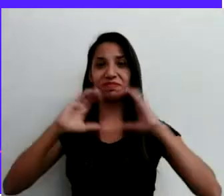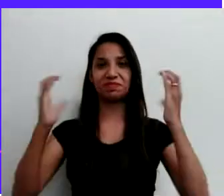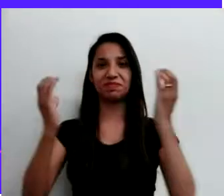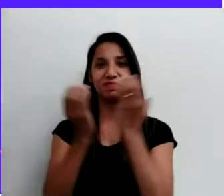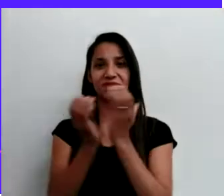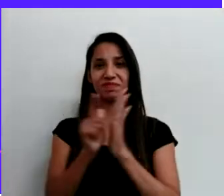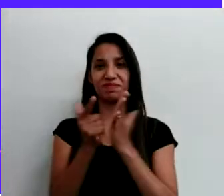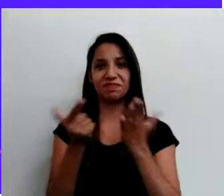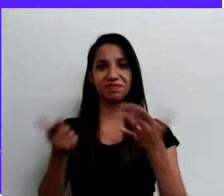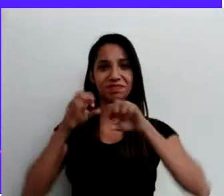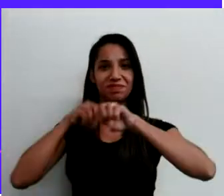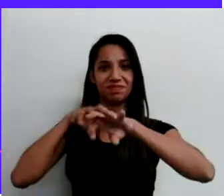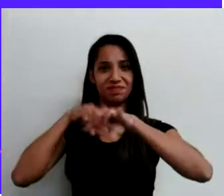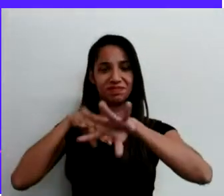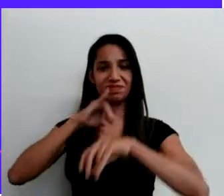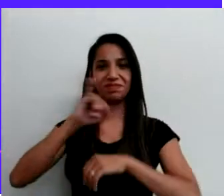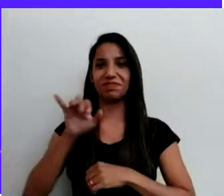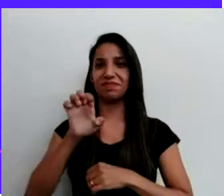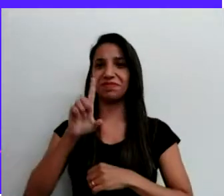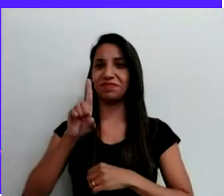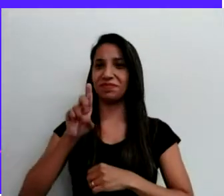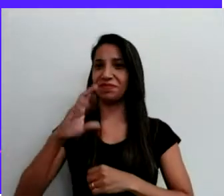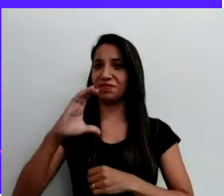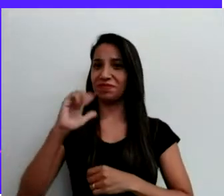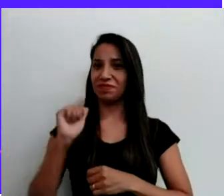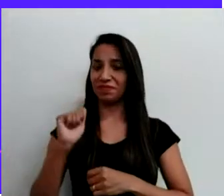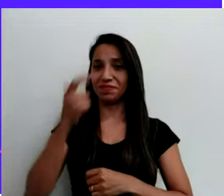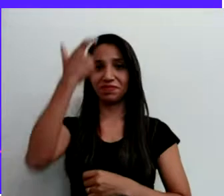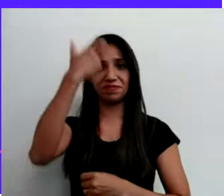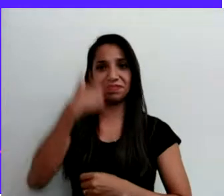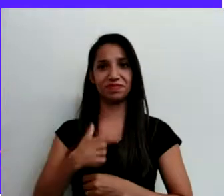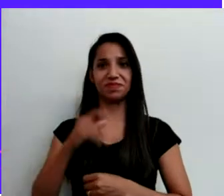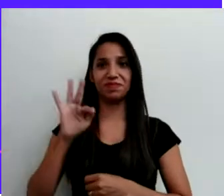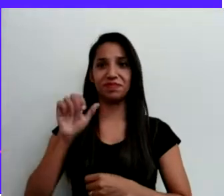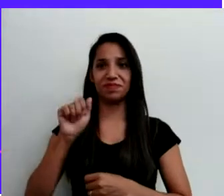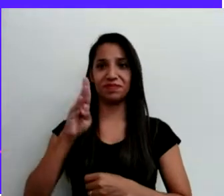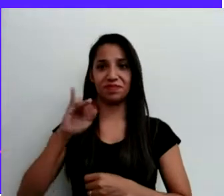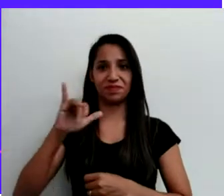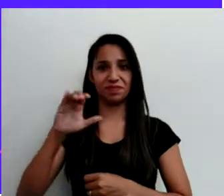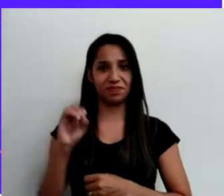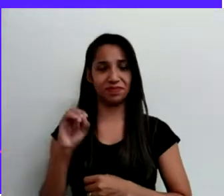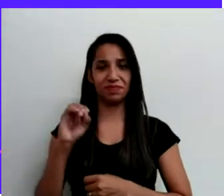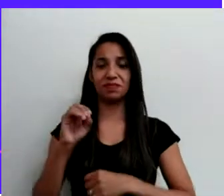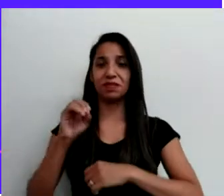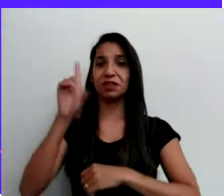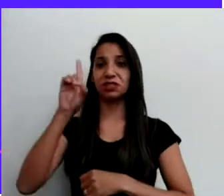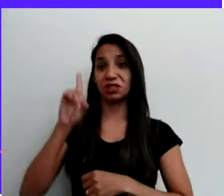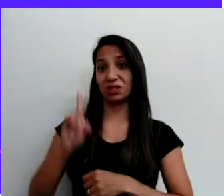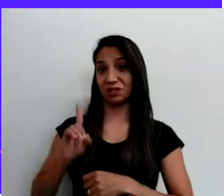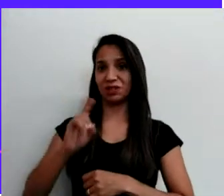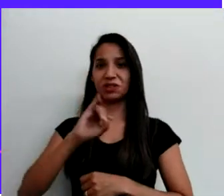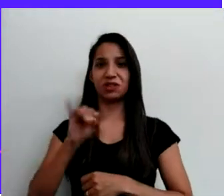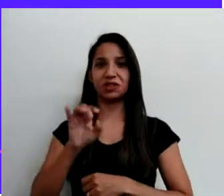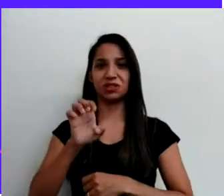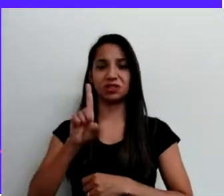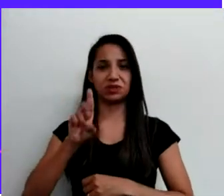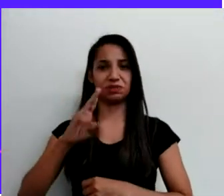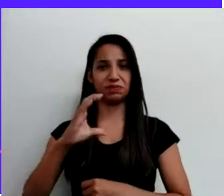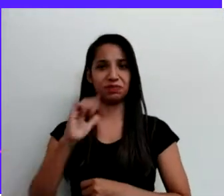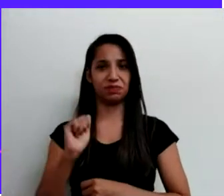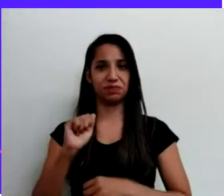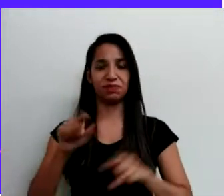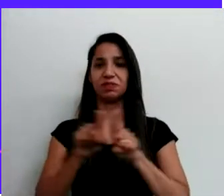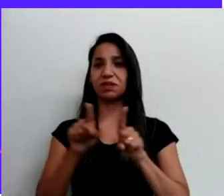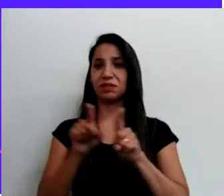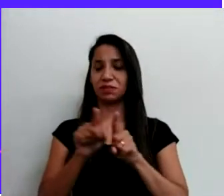da GEDUCA. Eu sou Fábio Takahashi, sou diretor da GEDUCA e editor na Folha de São